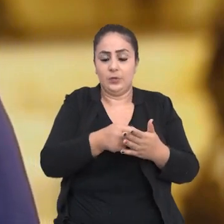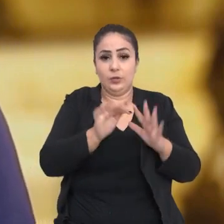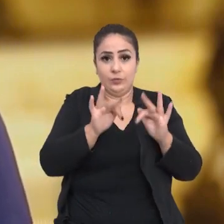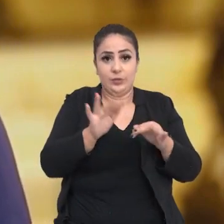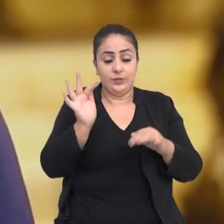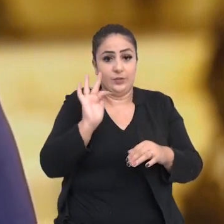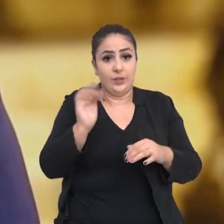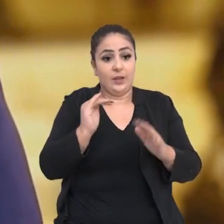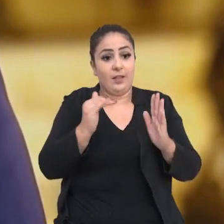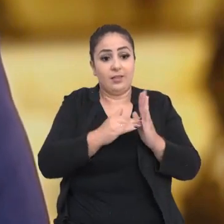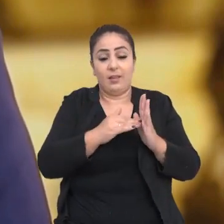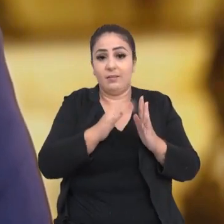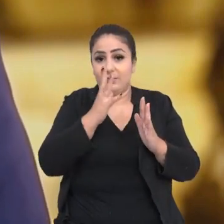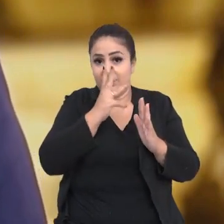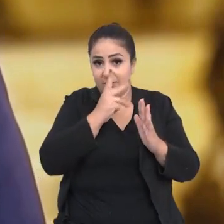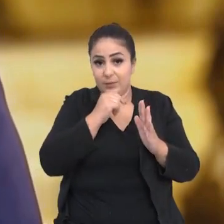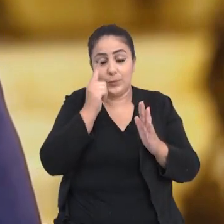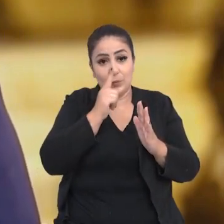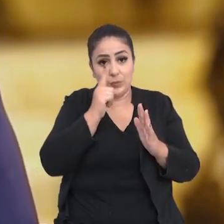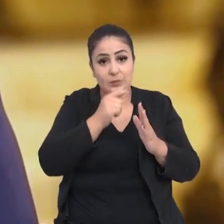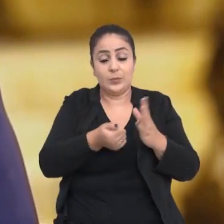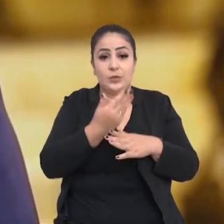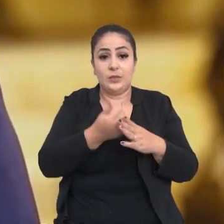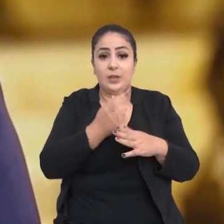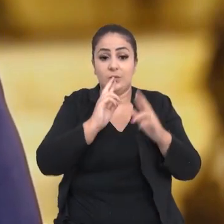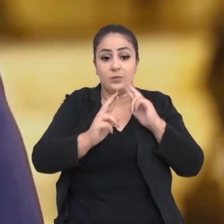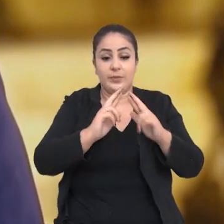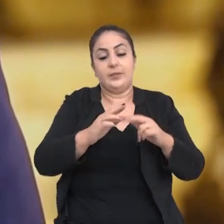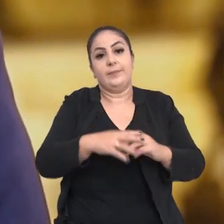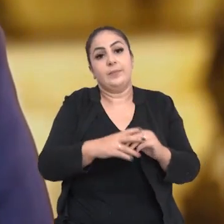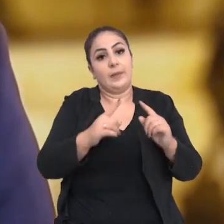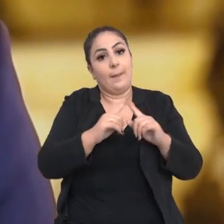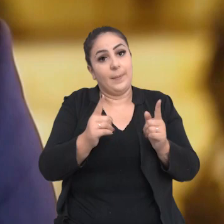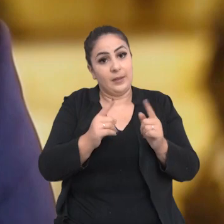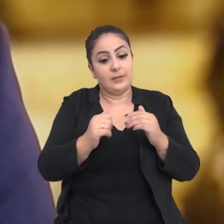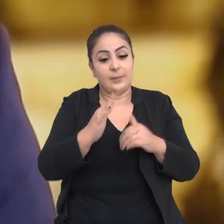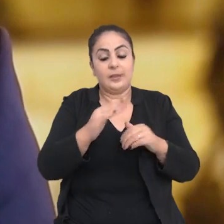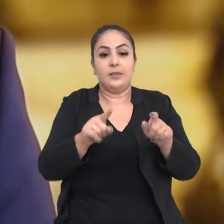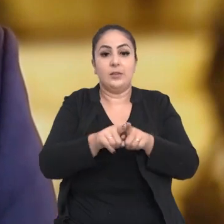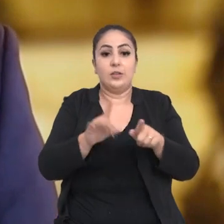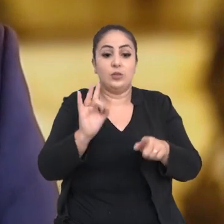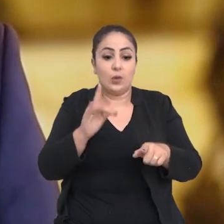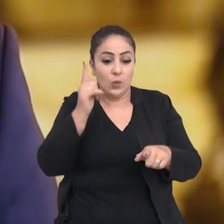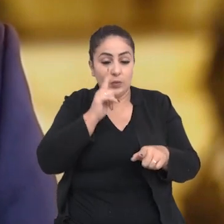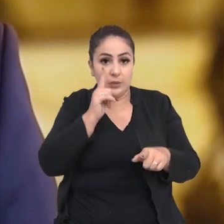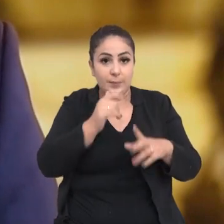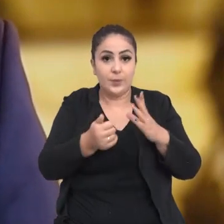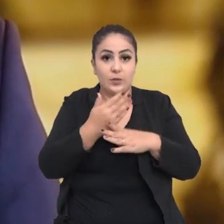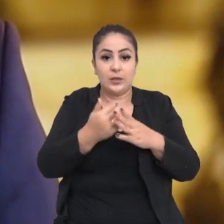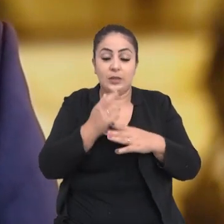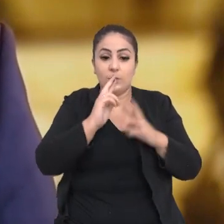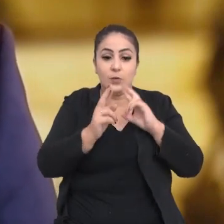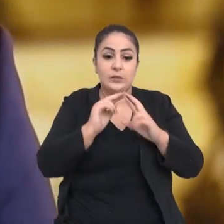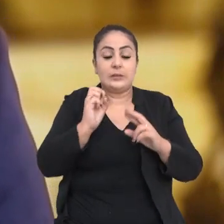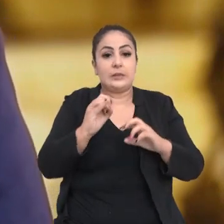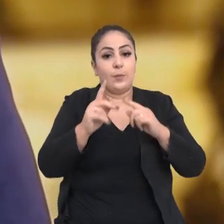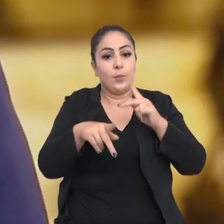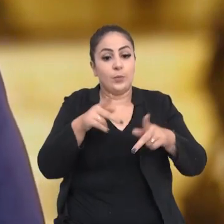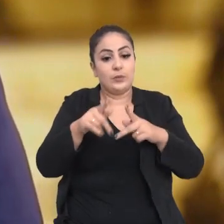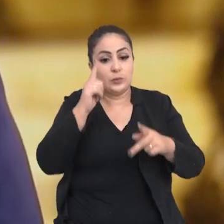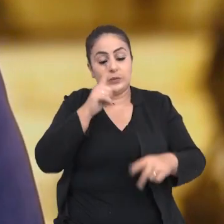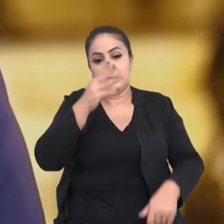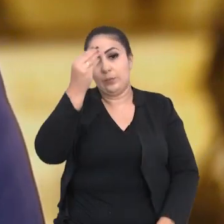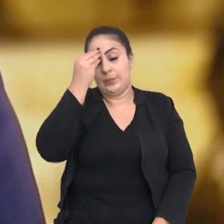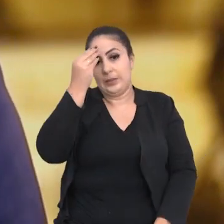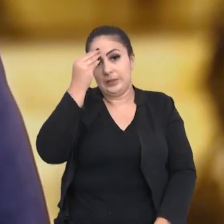fevereiro que ainda vão demorar para produzir os seus efeitos. E mais, elas só vão produzir efeitos se a população entender